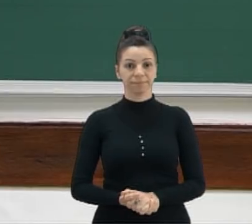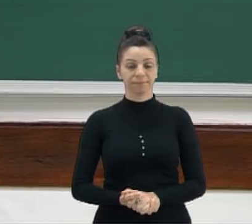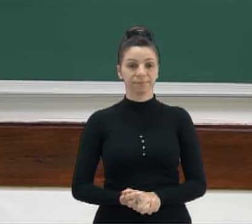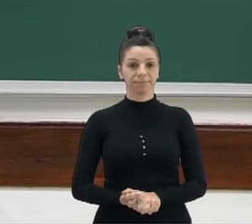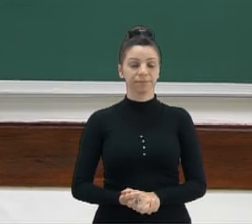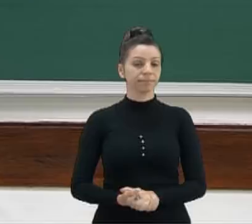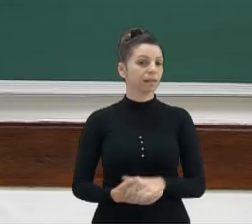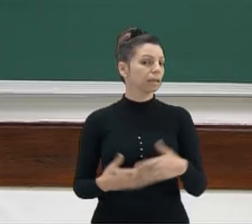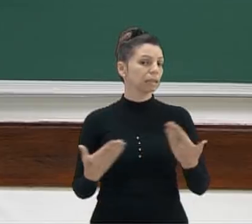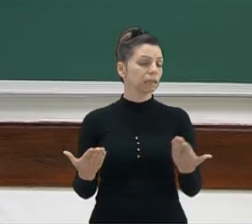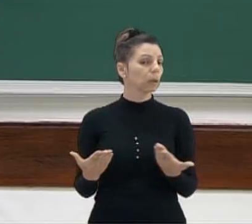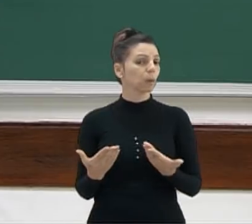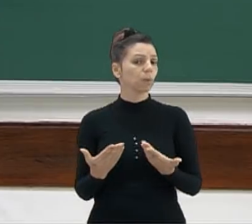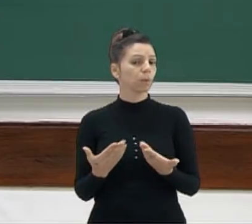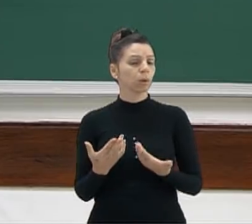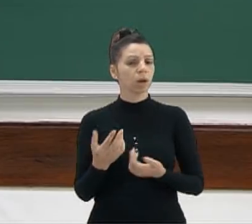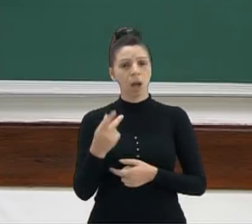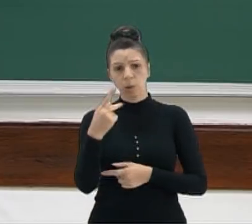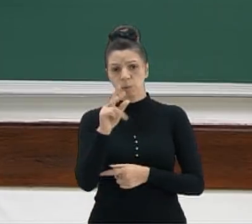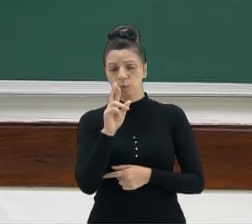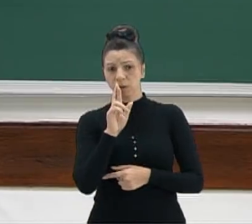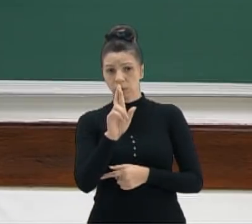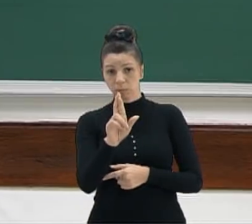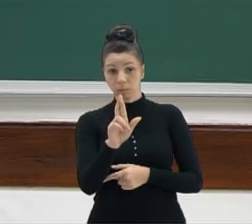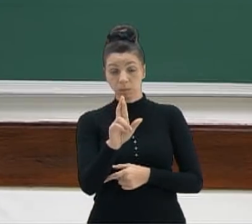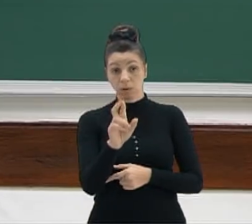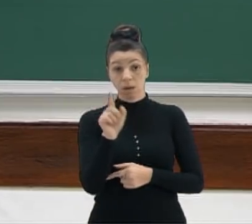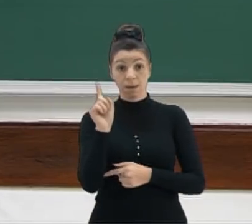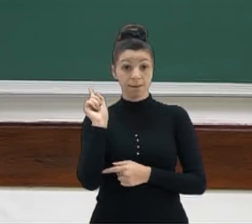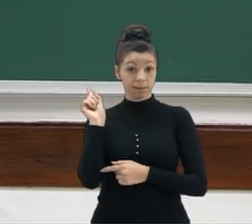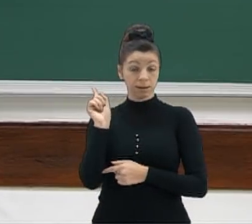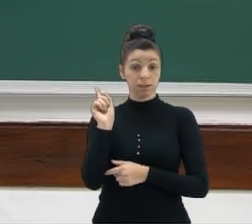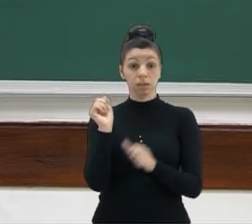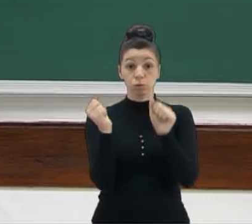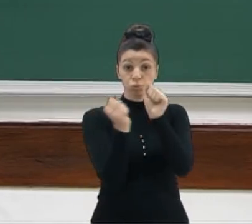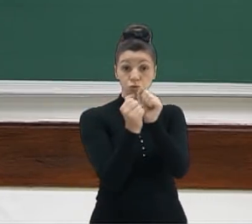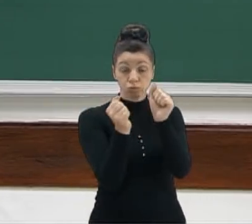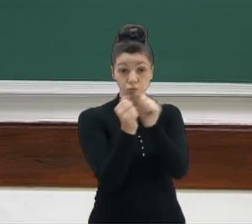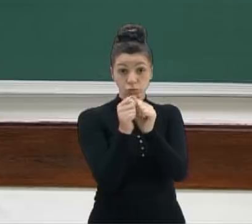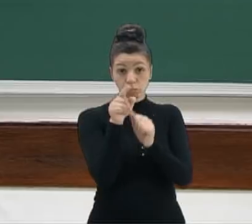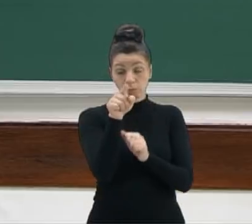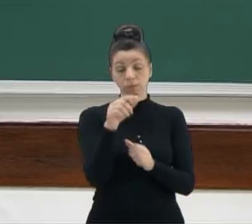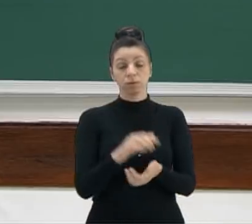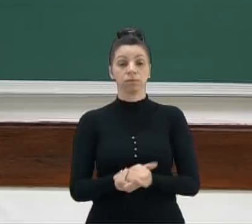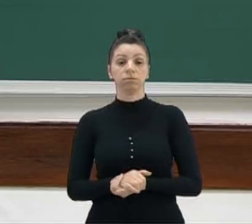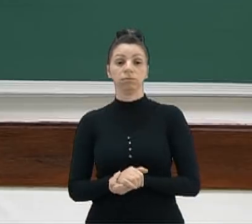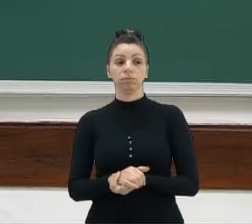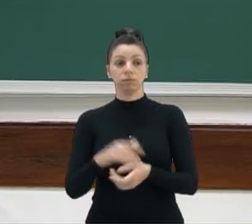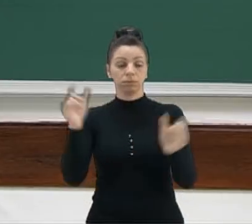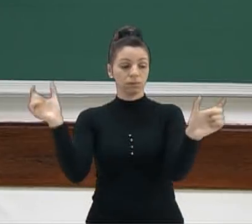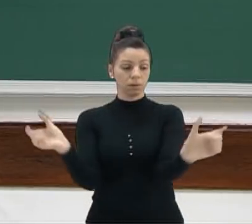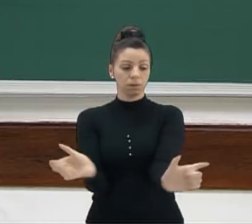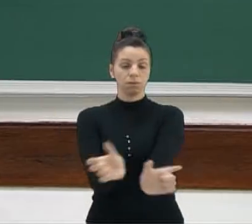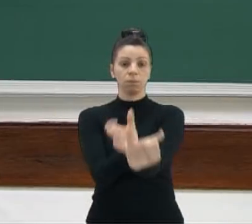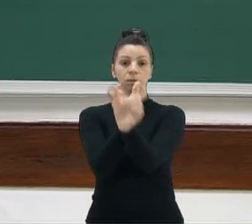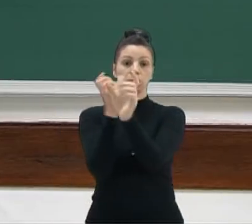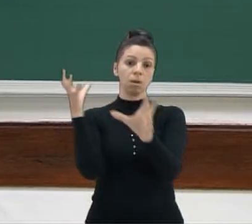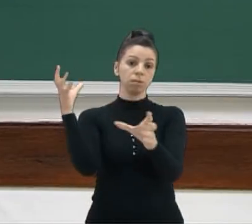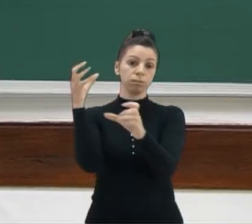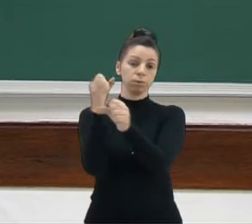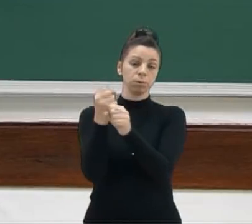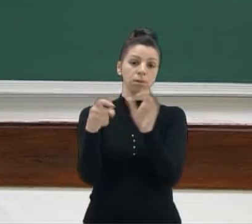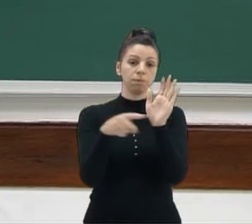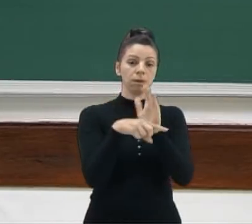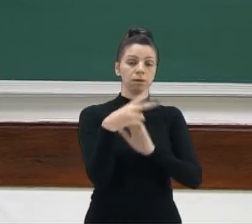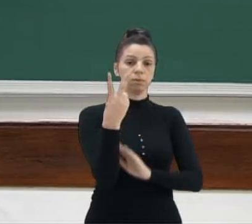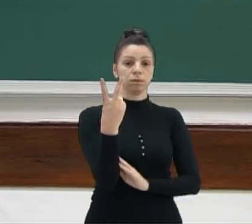Como é que ficou? Esse aqui eu vou fazer no quadro com vocês. Que monômio adicionado a menos 2x ao